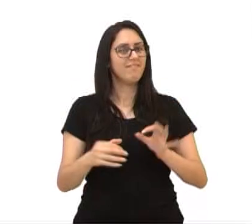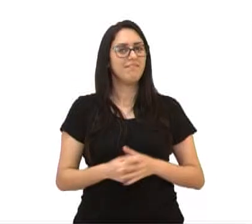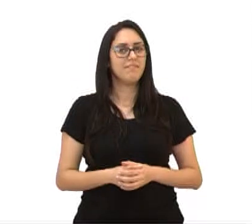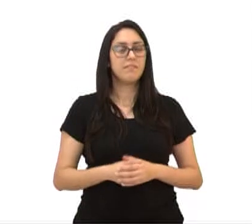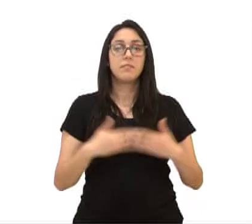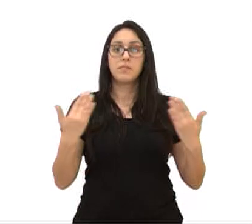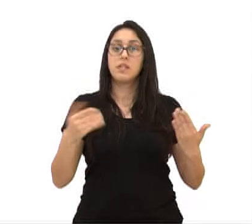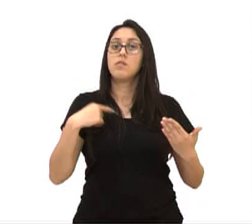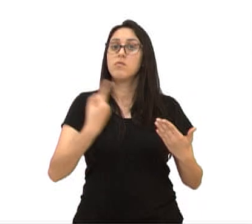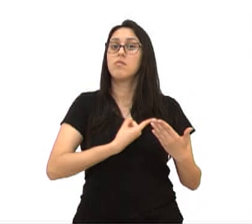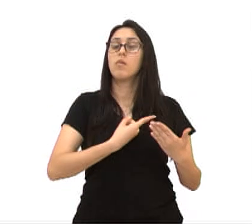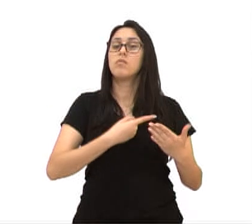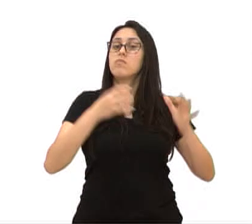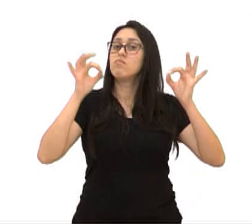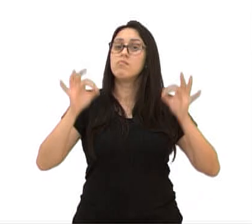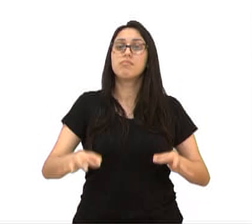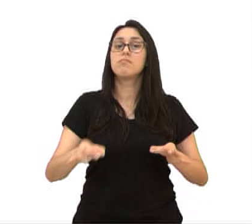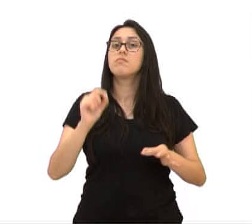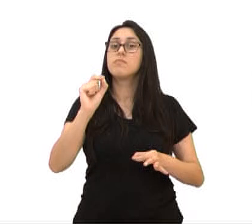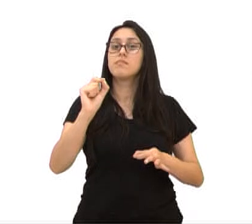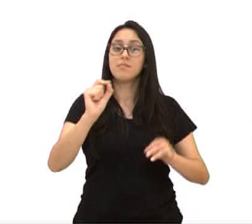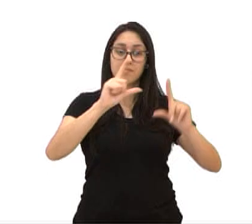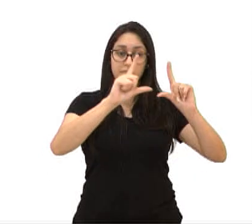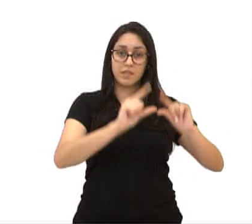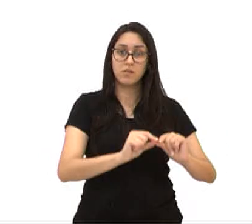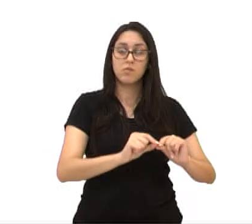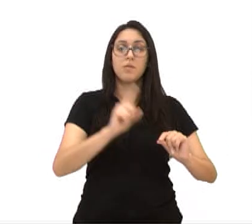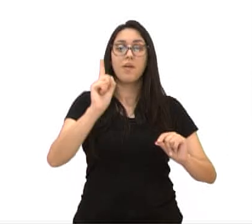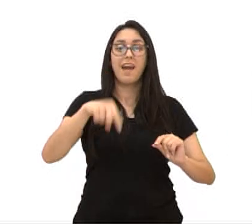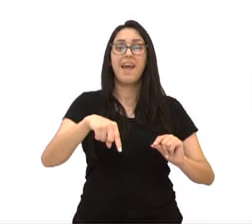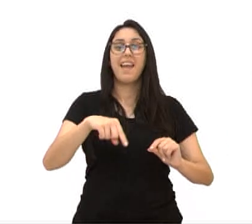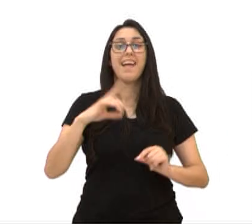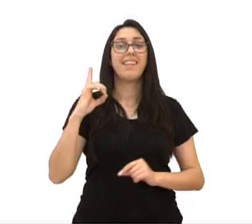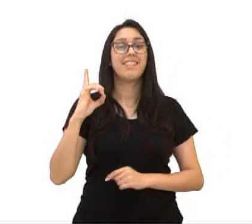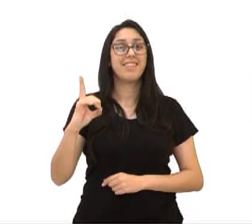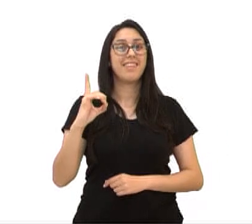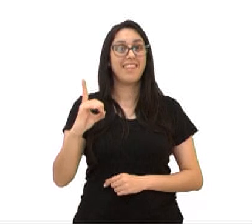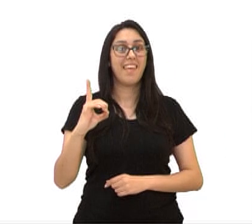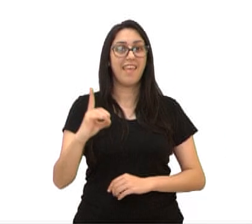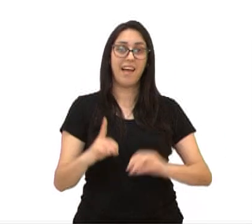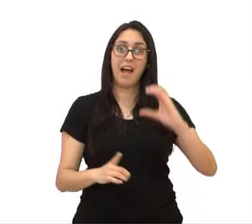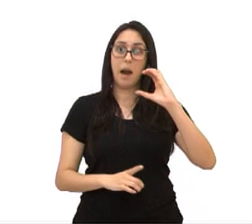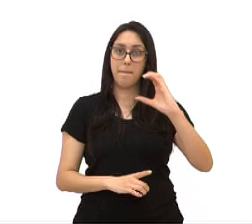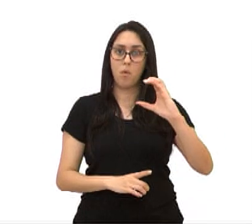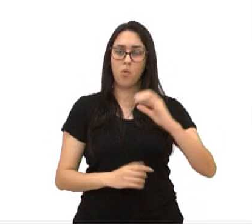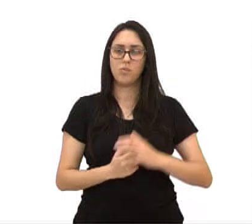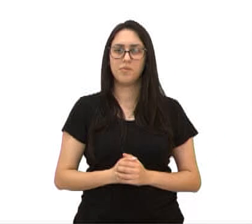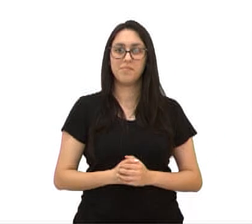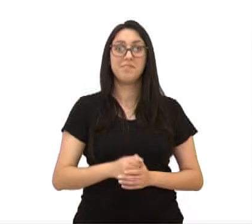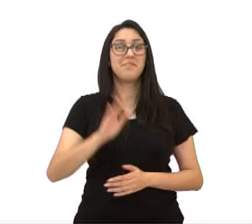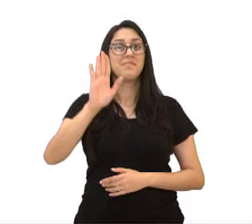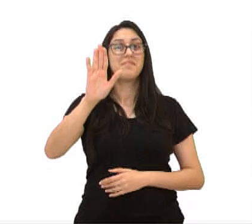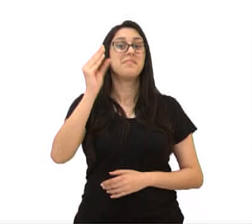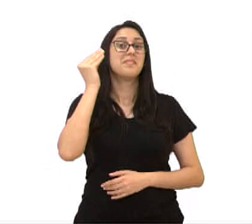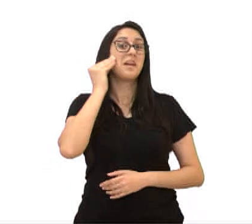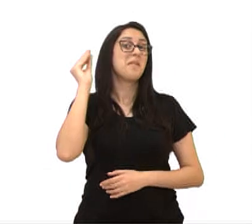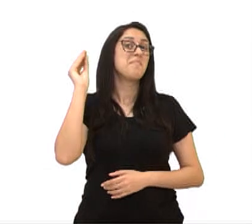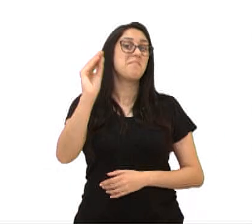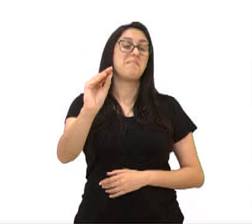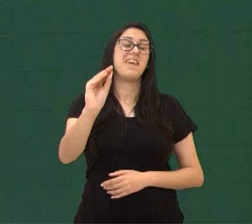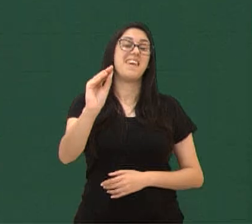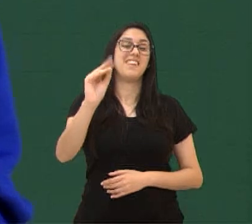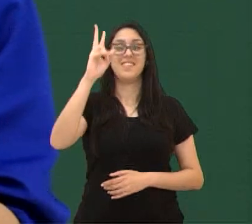podemos afirmar que o agente redutor dessa equação vai ser letra D, o carbono. Deixa eu mandar um beijo aqui, antes de mais nada,